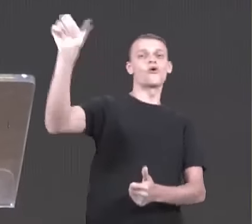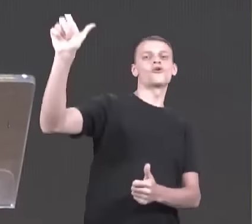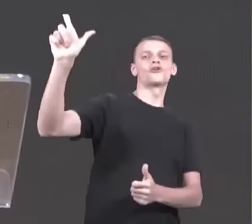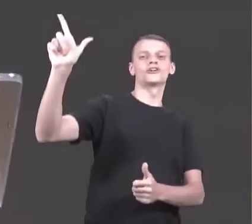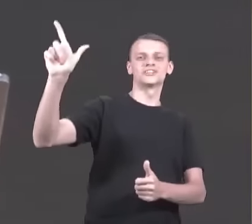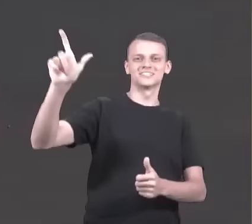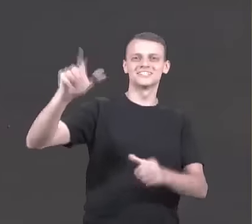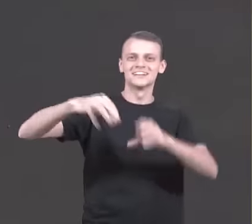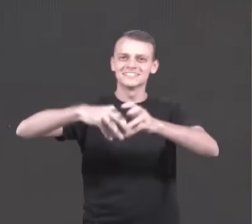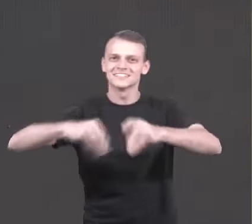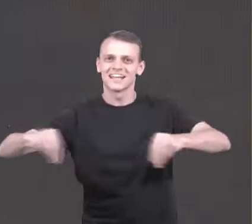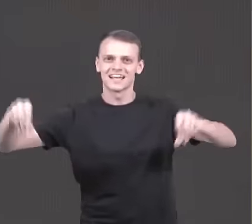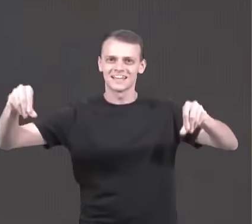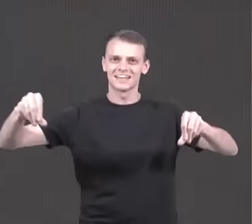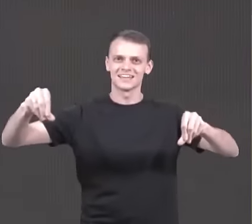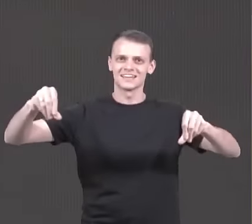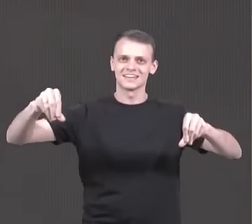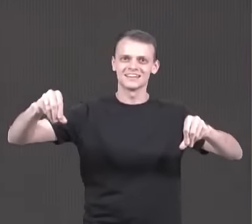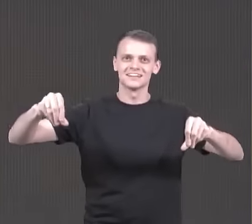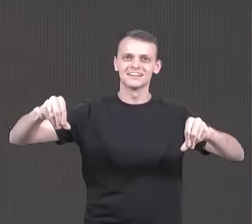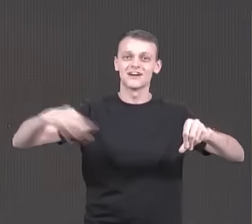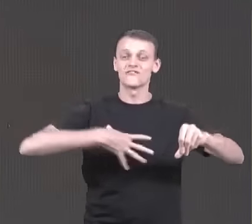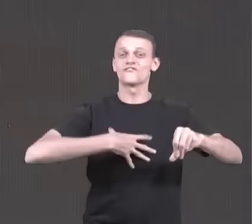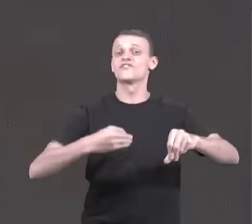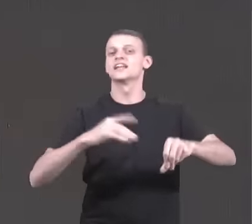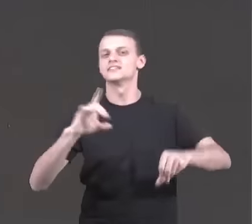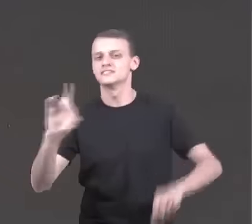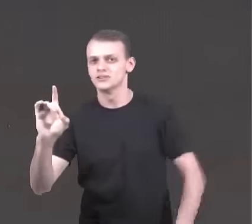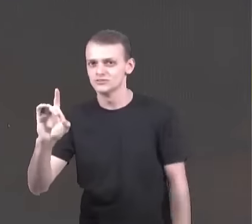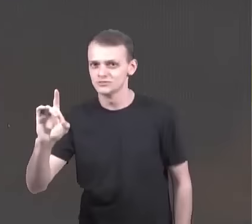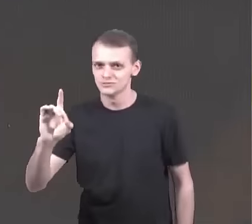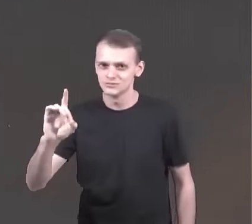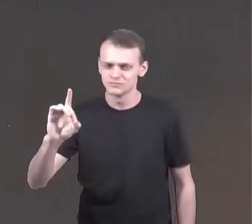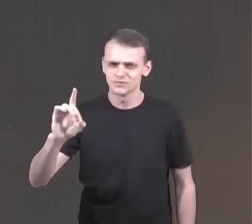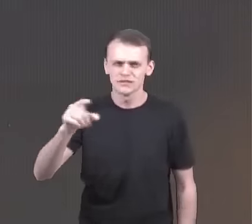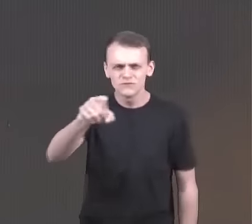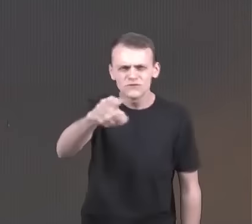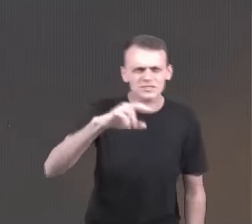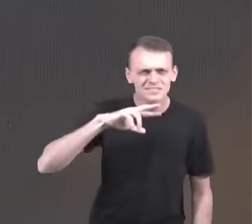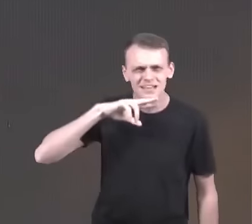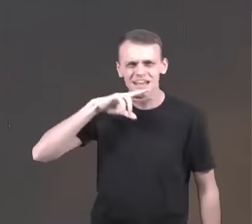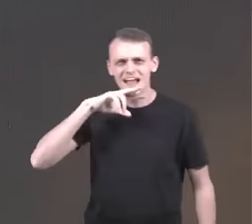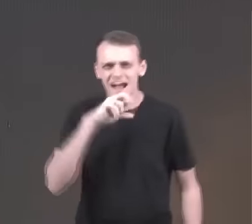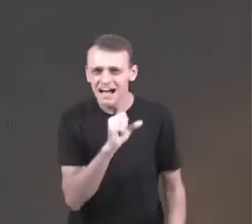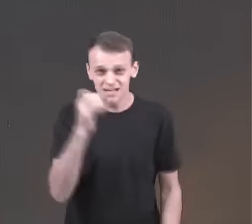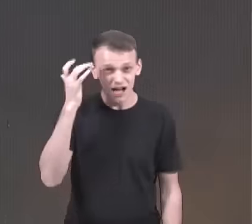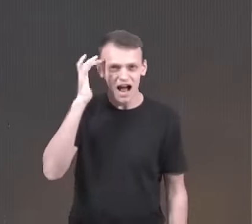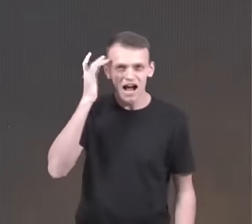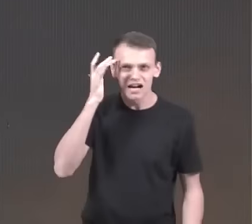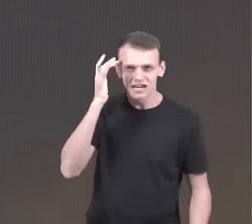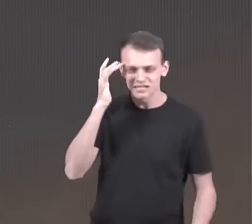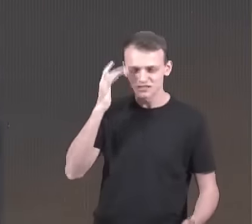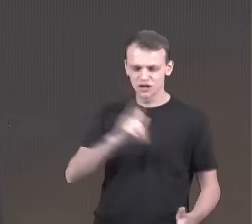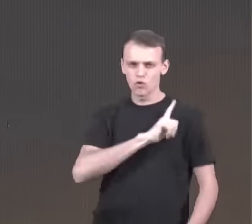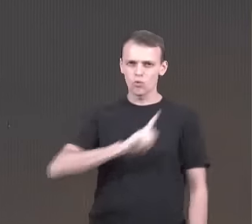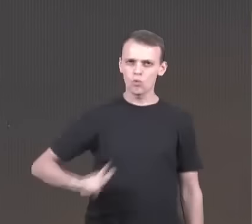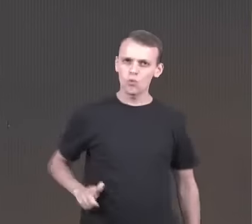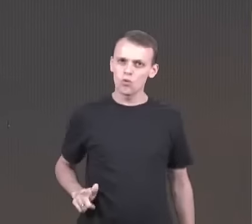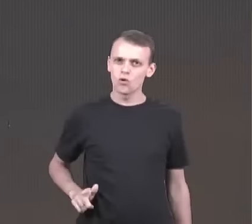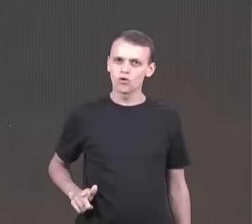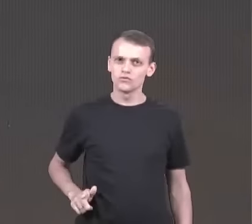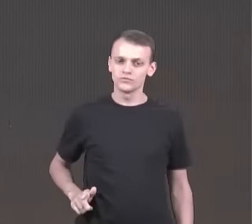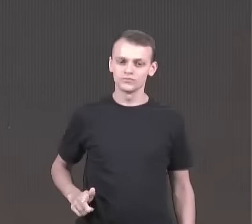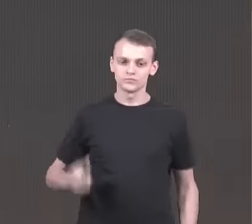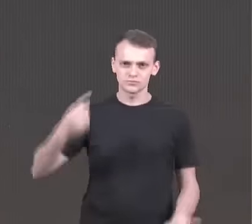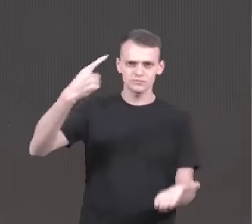transformada na manifestação dos filhos de Deus. Você acha, de fato, que a tentativa do governo de aprovar o